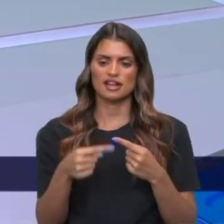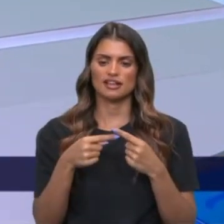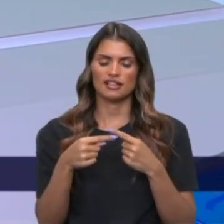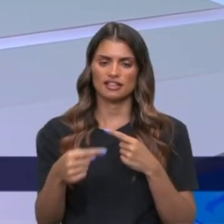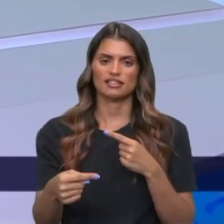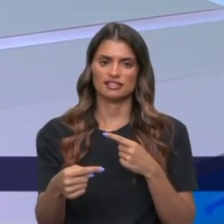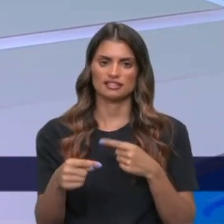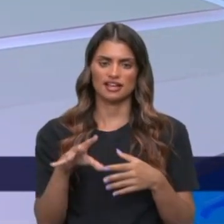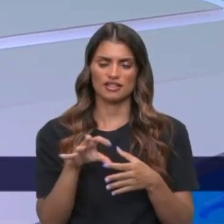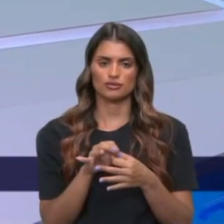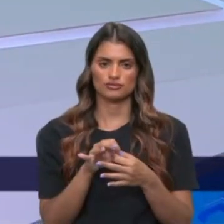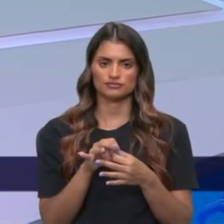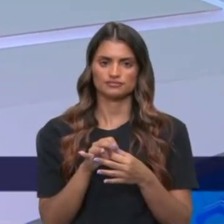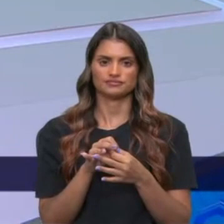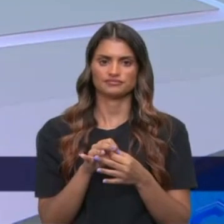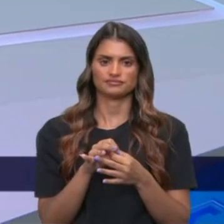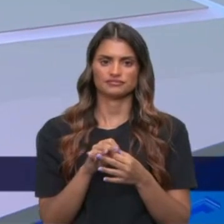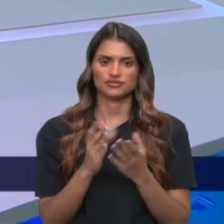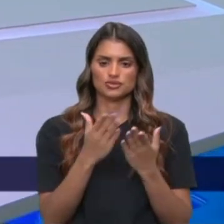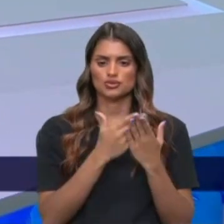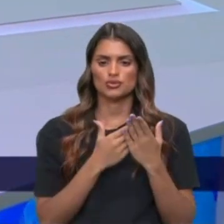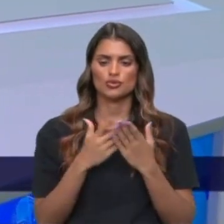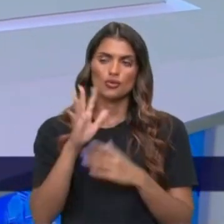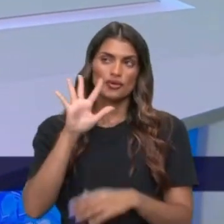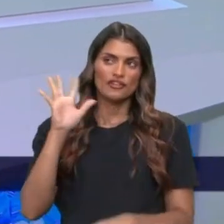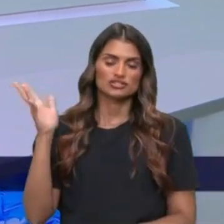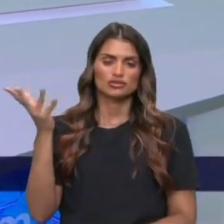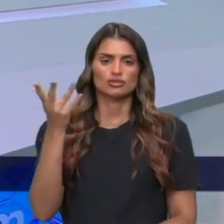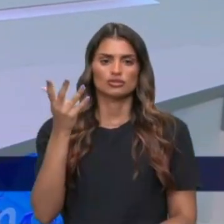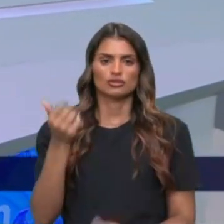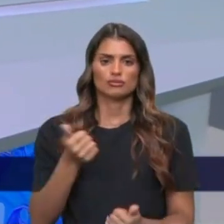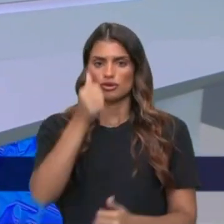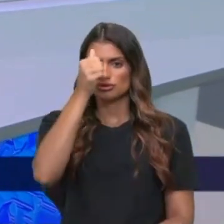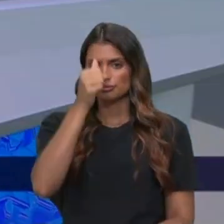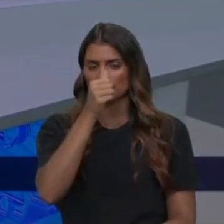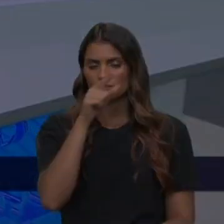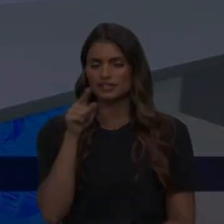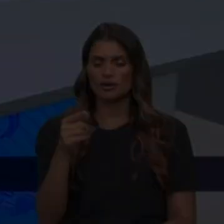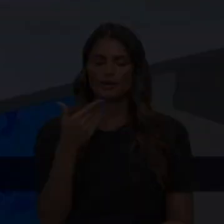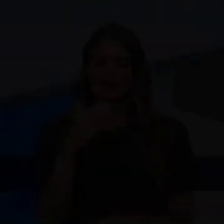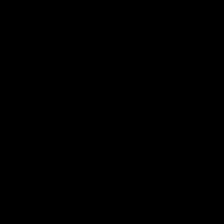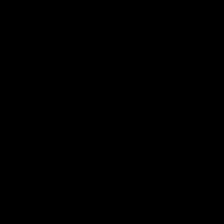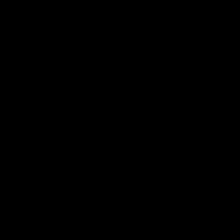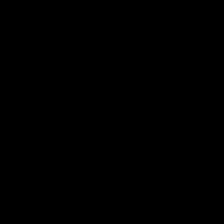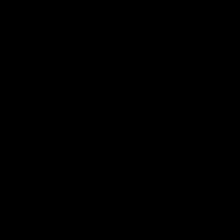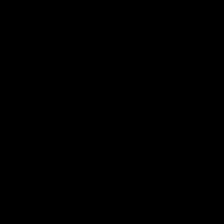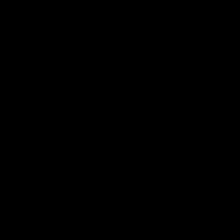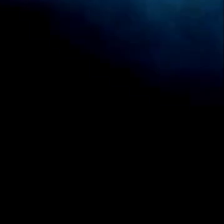termos de estudo do universo. Um bom domingo para ti. Obrigado, igualmente.